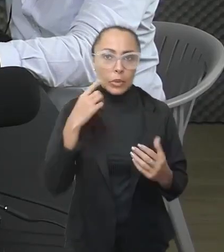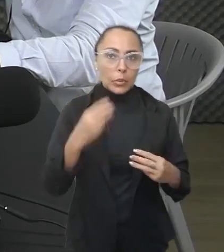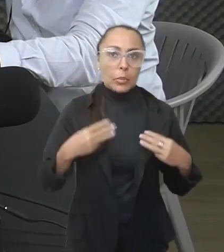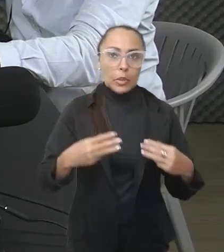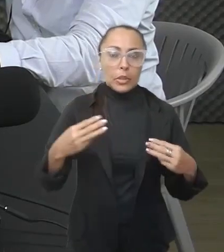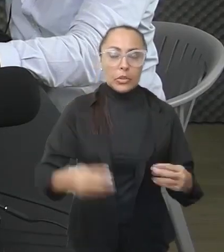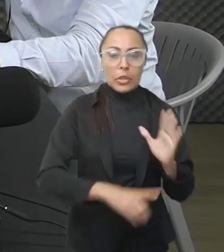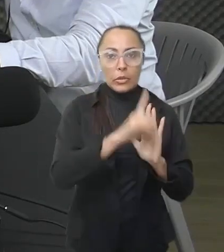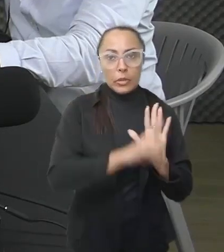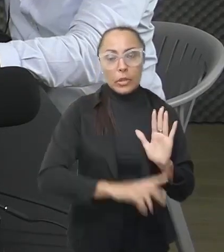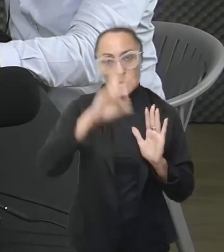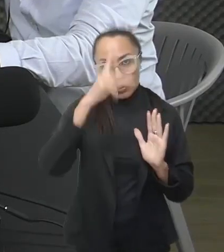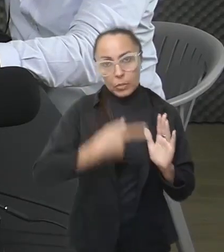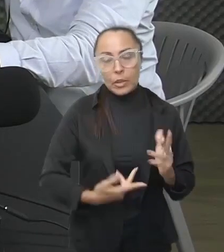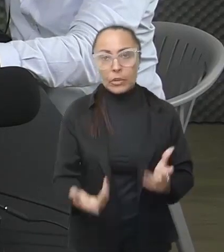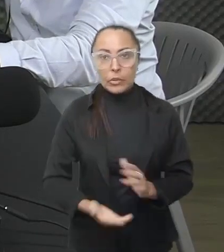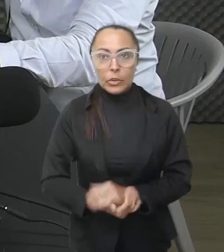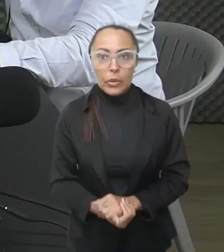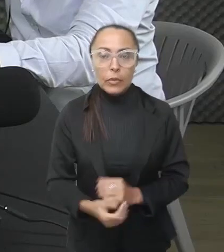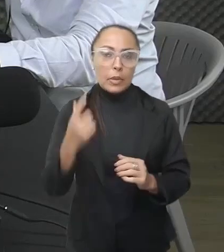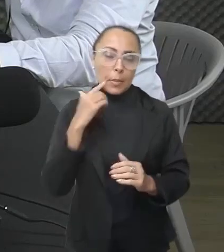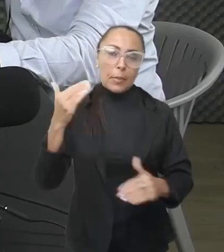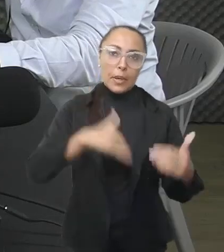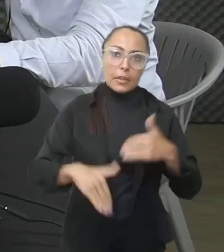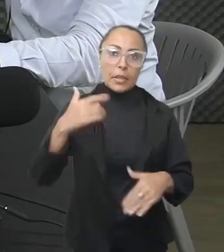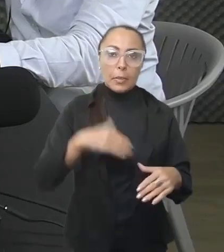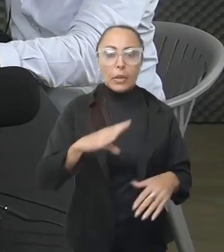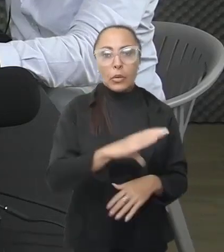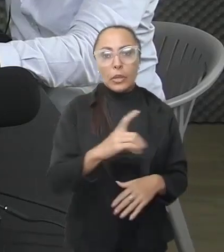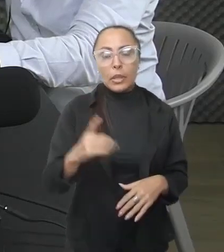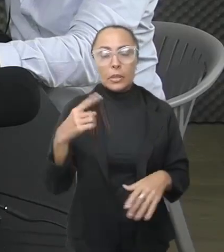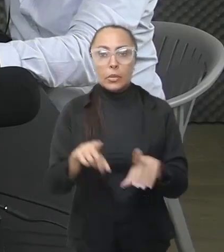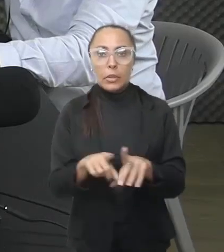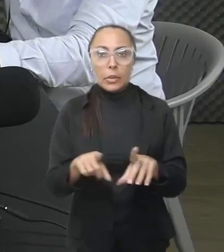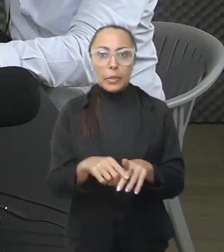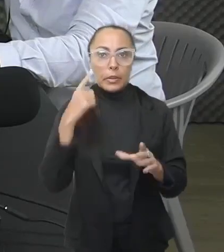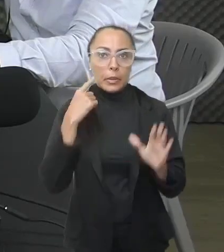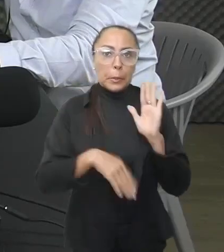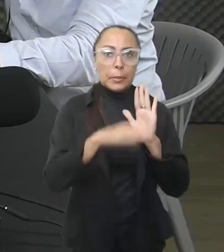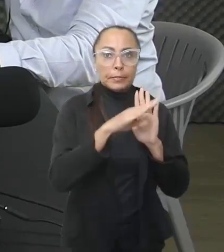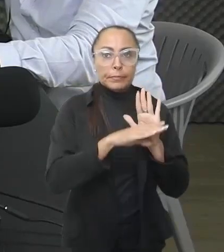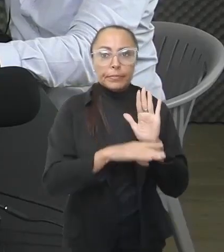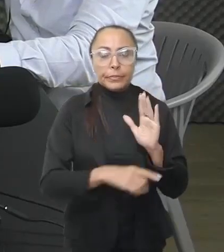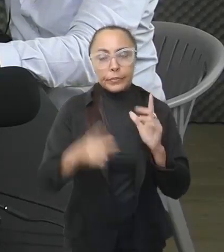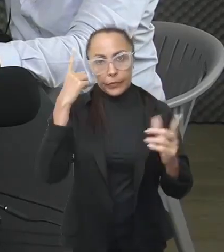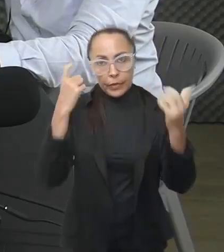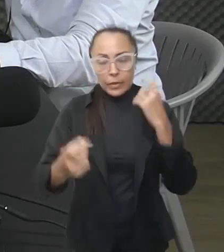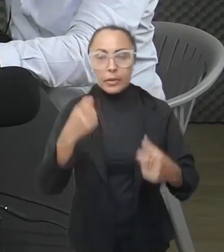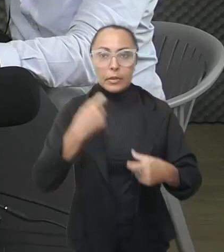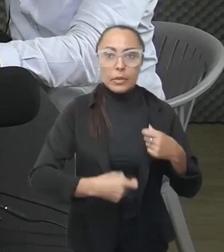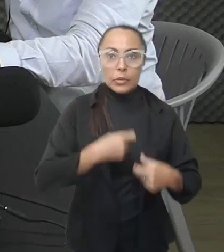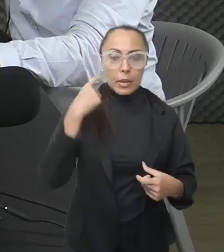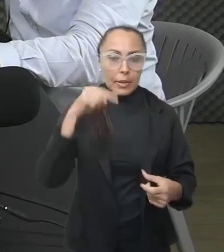e da Cidadania. Você participou da coordenação da produção do Plano de Enfrentamento às Violências Sexuais de Crianças e Adolescentes do